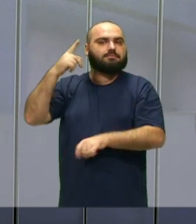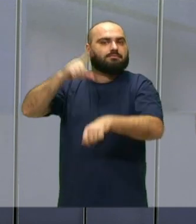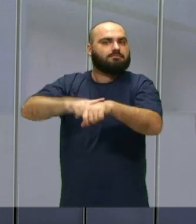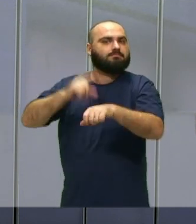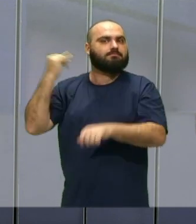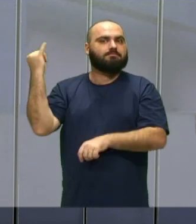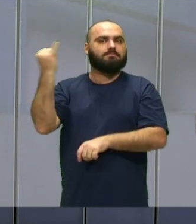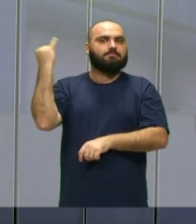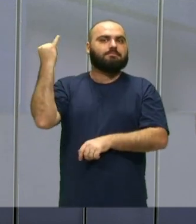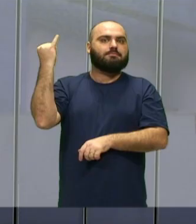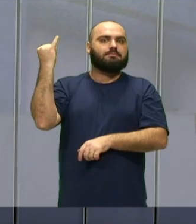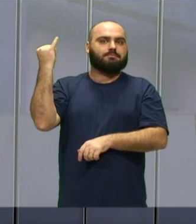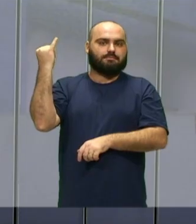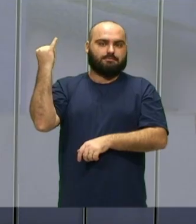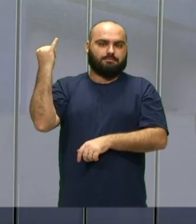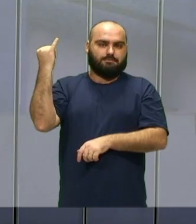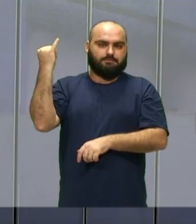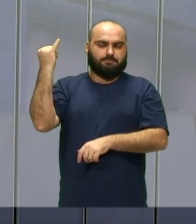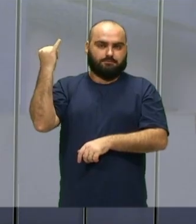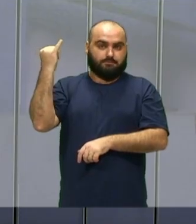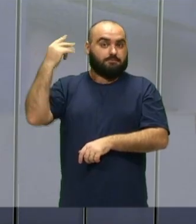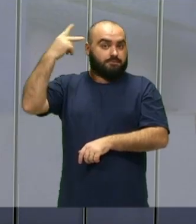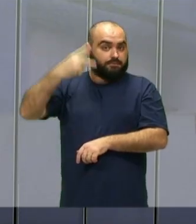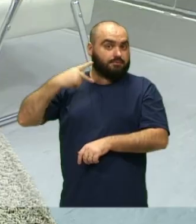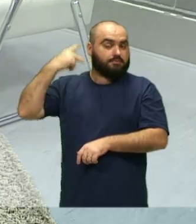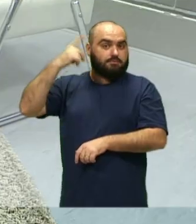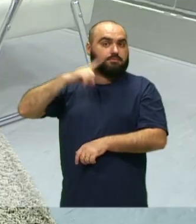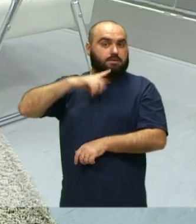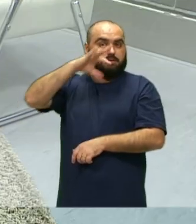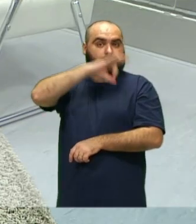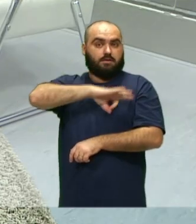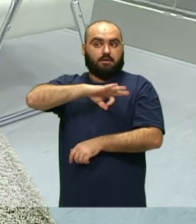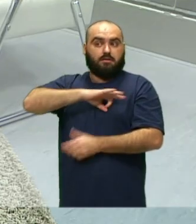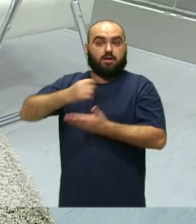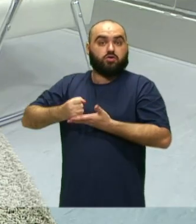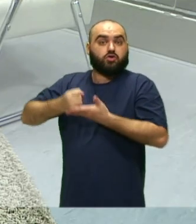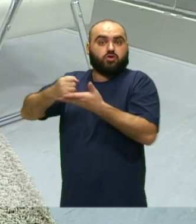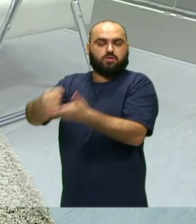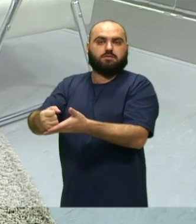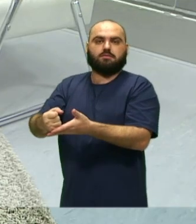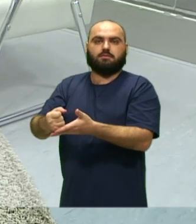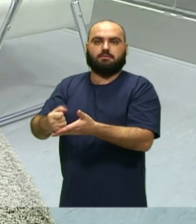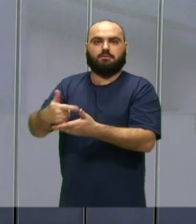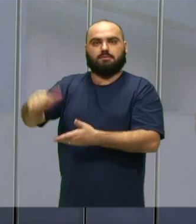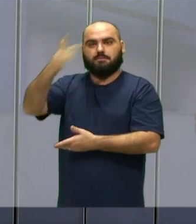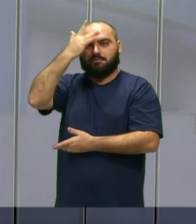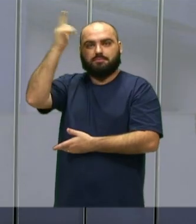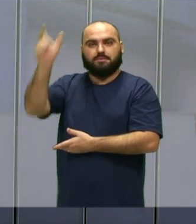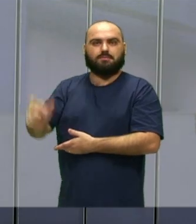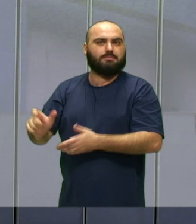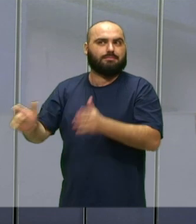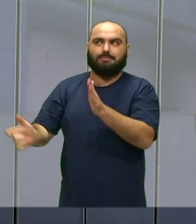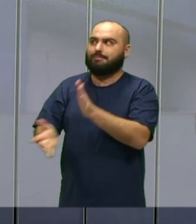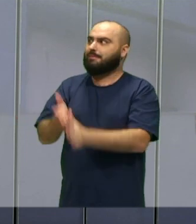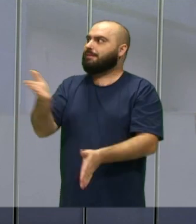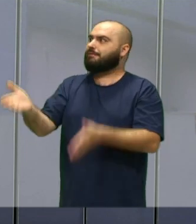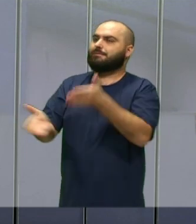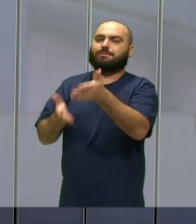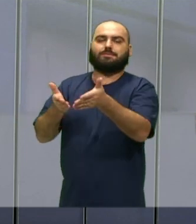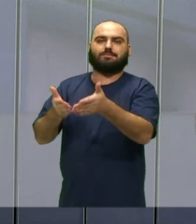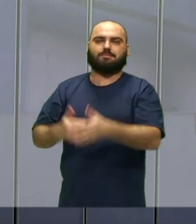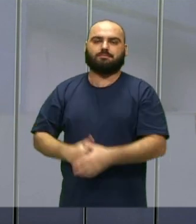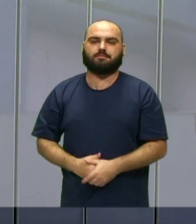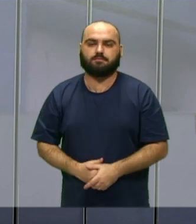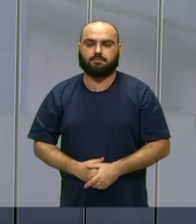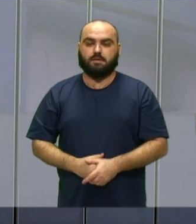bom. Que, inclusive, o vereador é pago para fazer o bem para outras pessoas. E isso é maravilhoso, fora a experiência, né? E lá